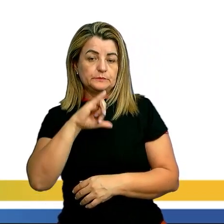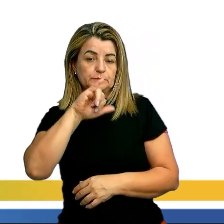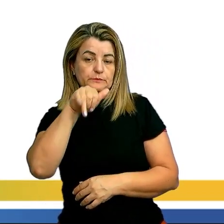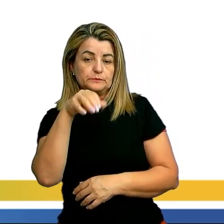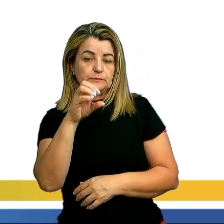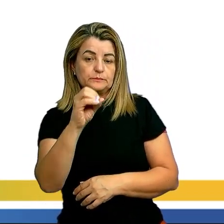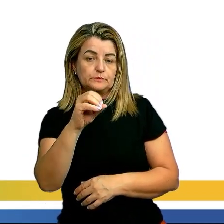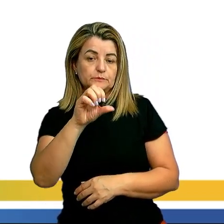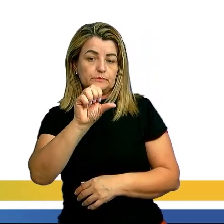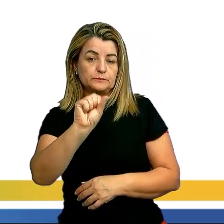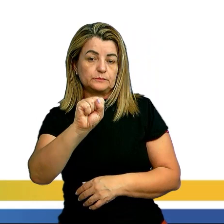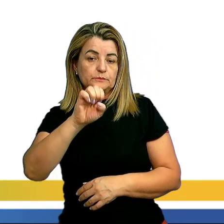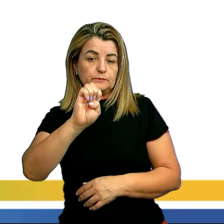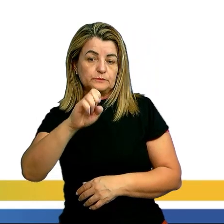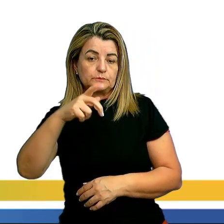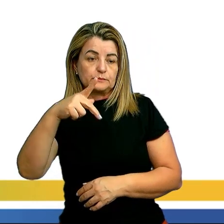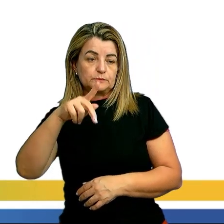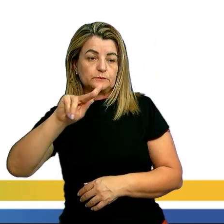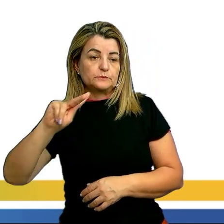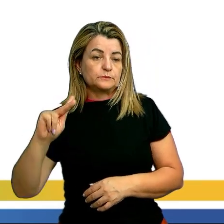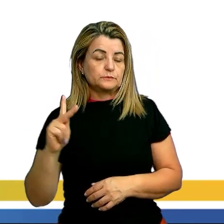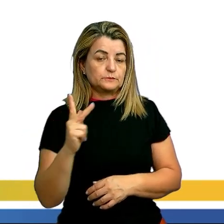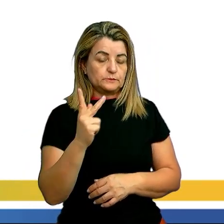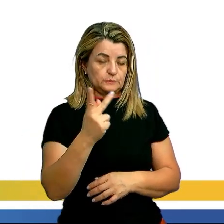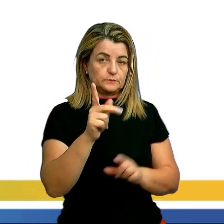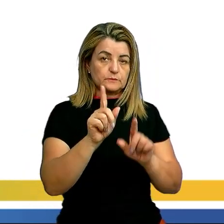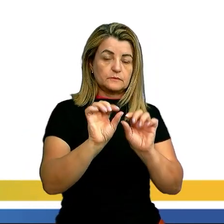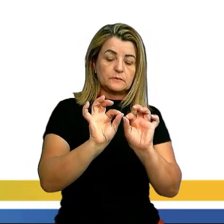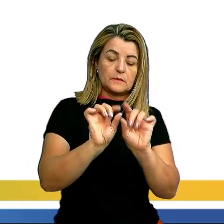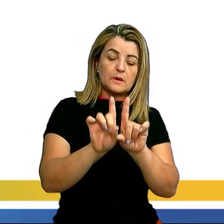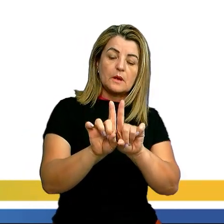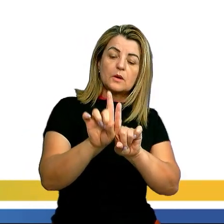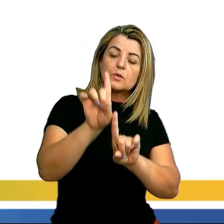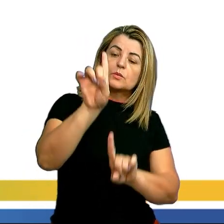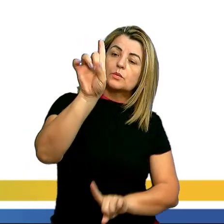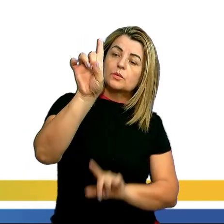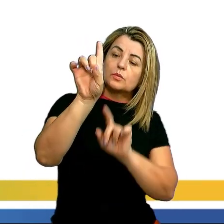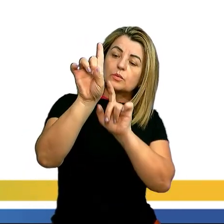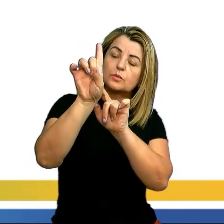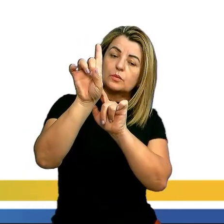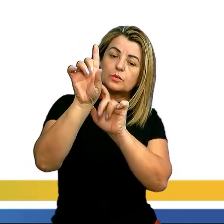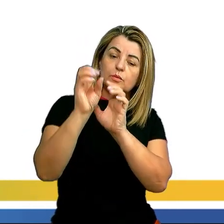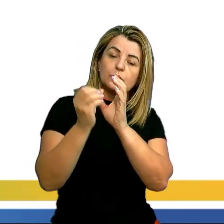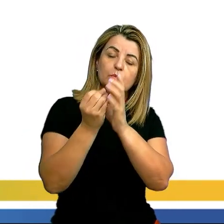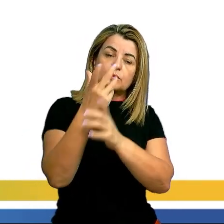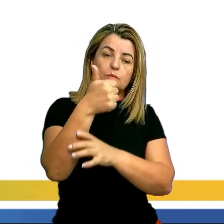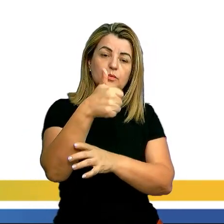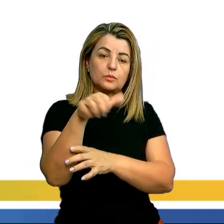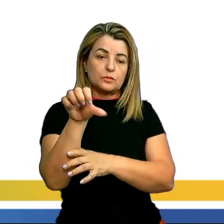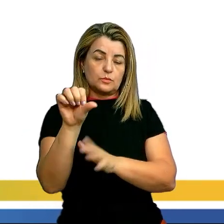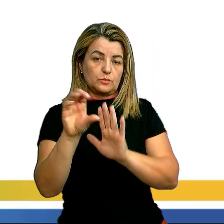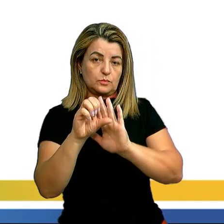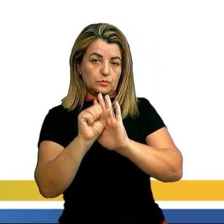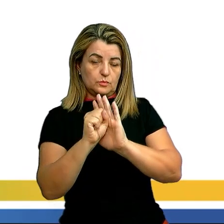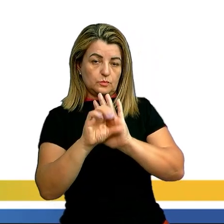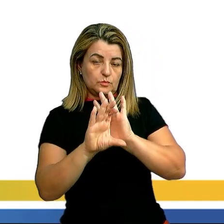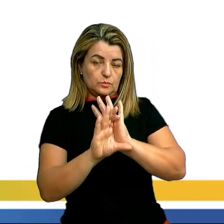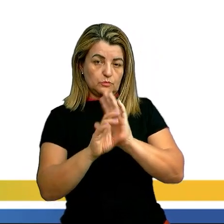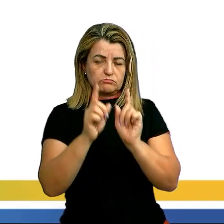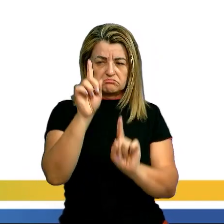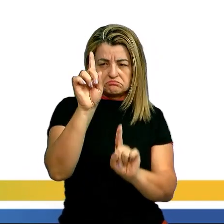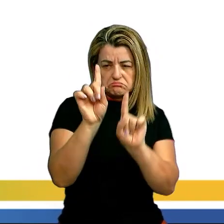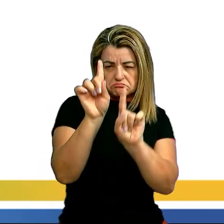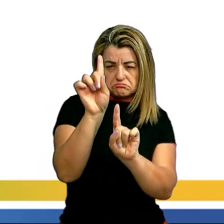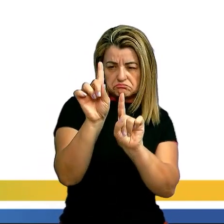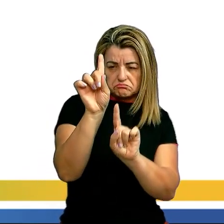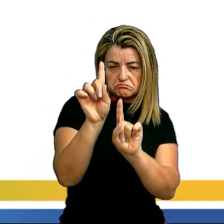a partir da construção de um termômetro, foi utilizada na Rússia no século XIX. A relação entre as temperaturas na escala